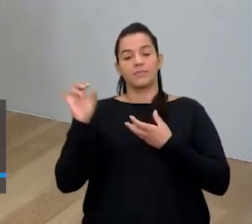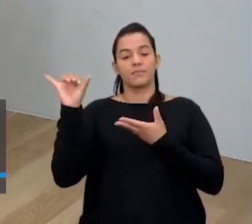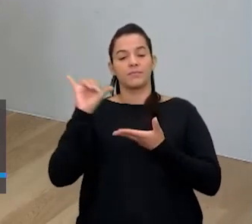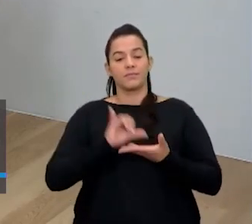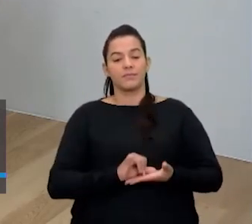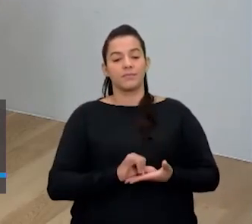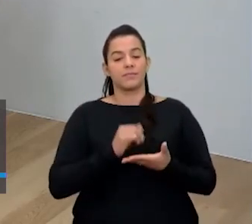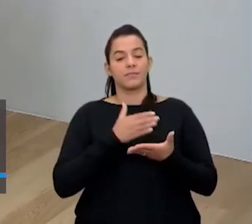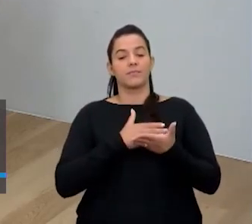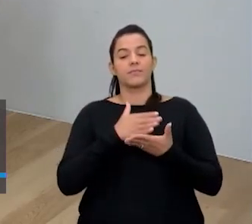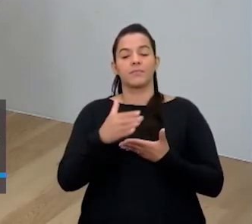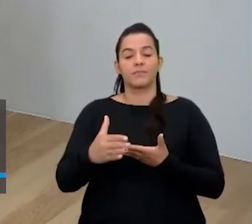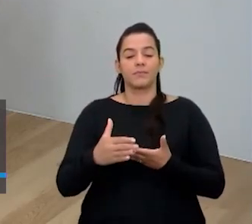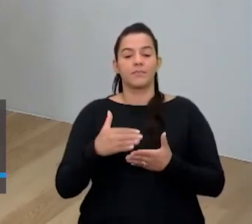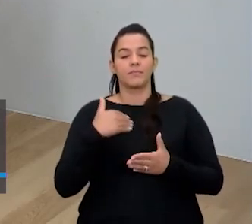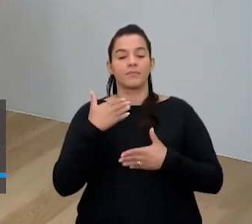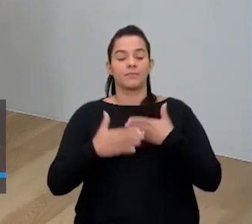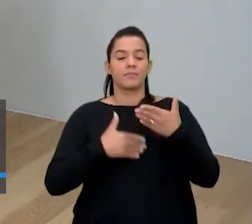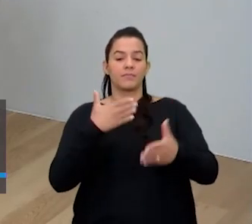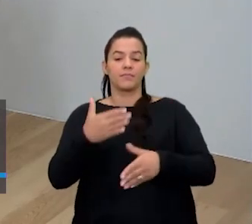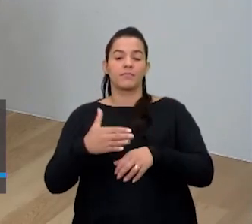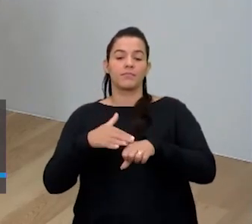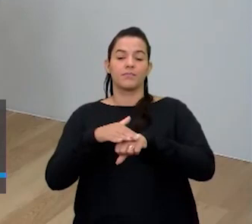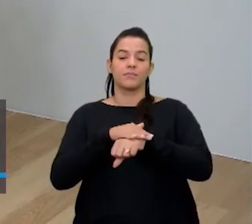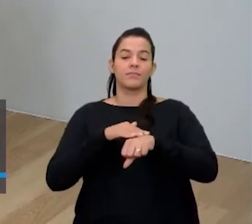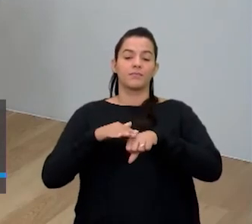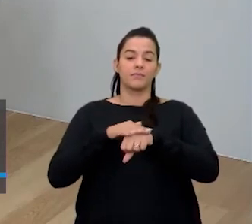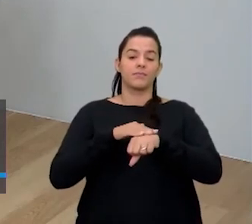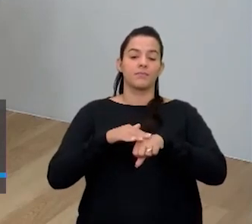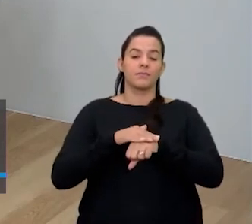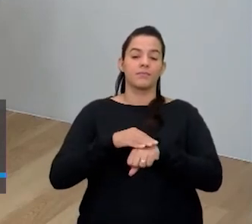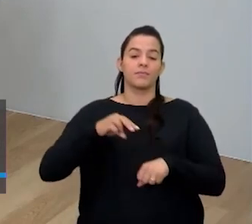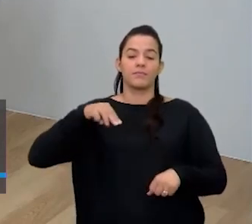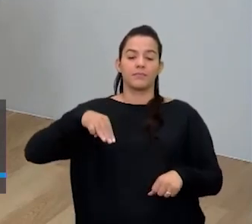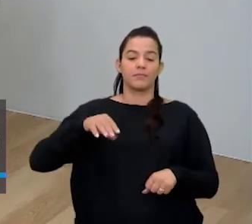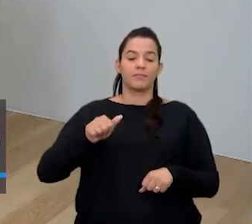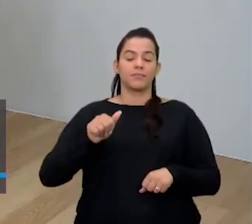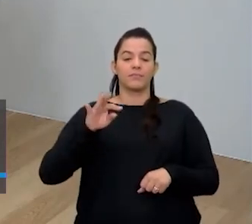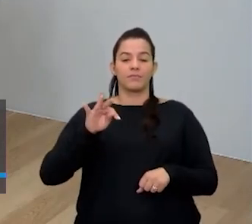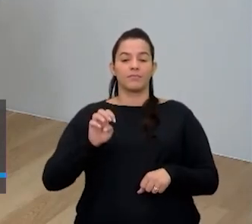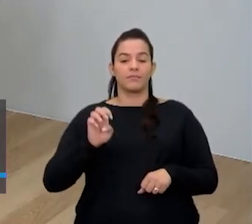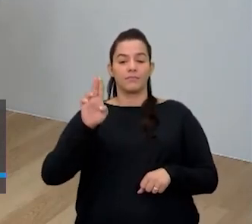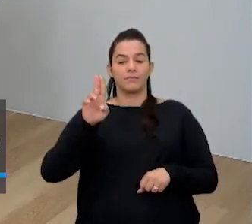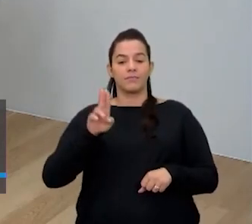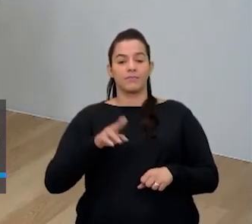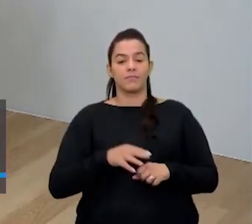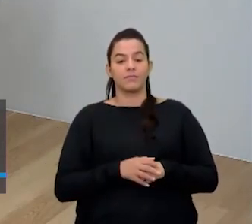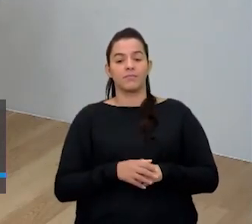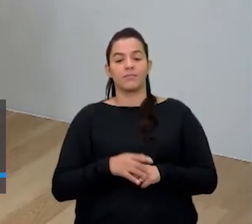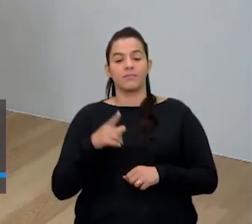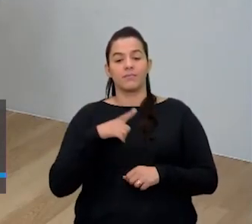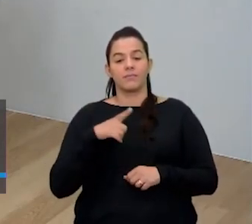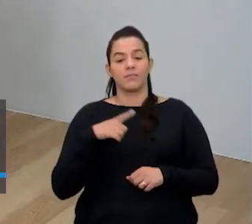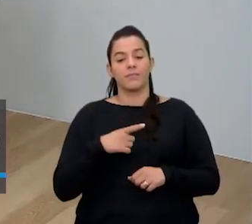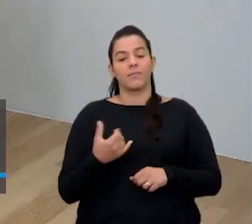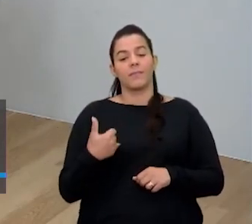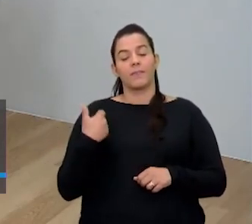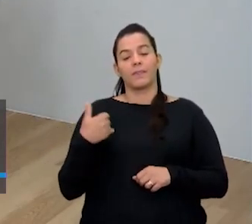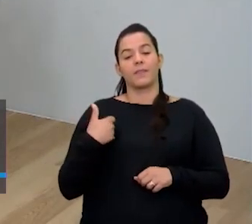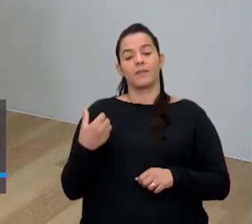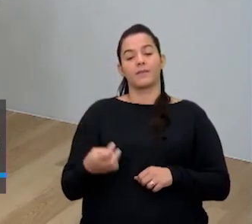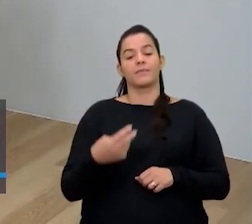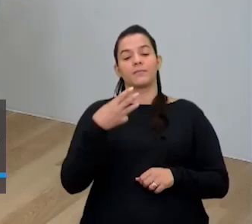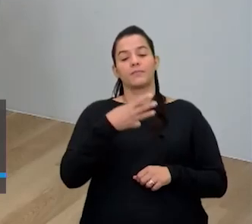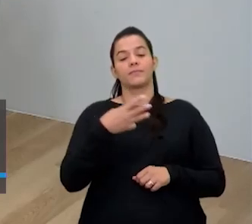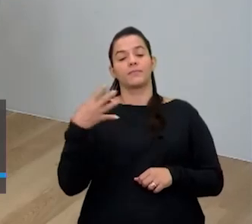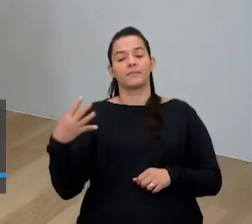partir daí que eu iniciei o diálogo com o Mateu, né? Um homem de 34 anos. E eu